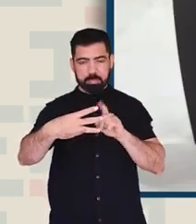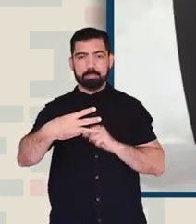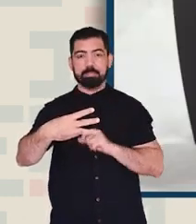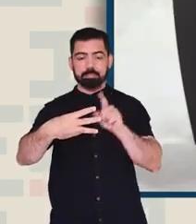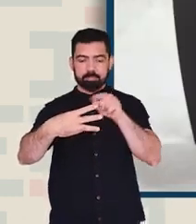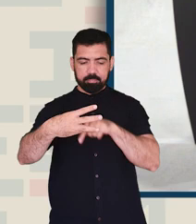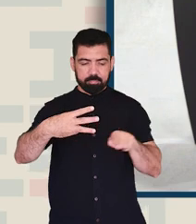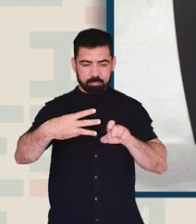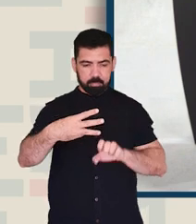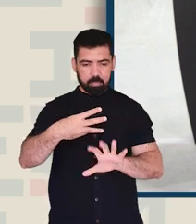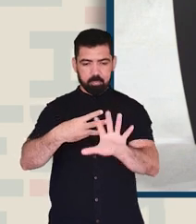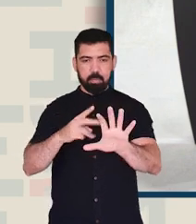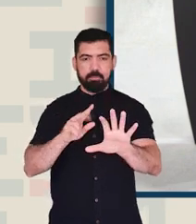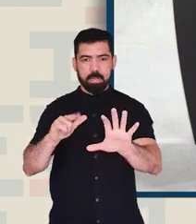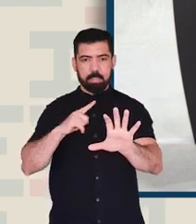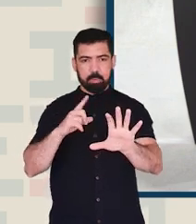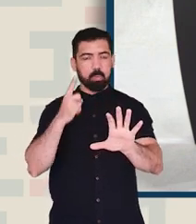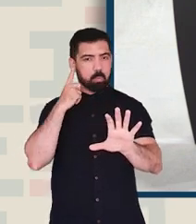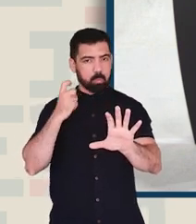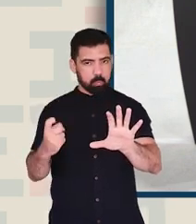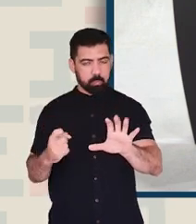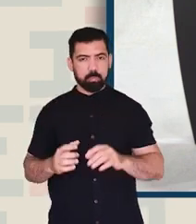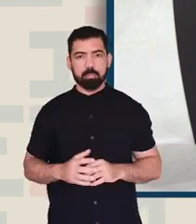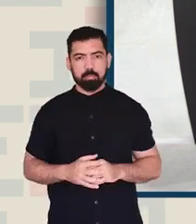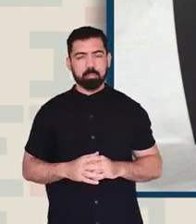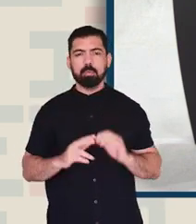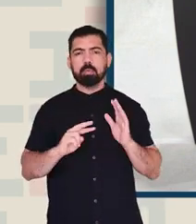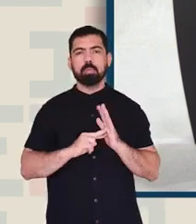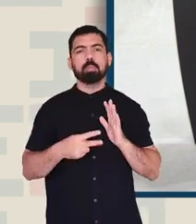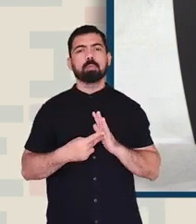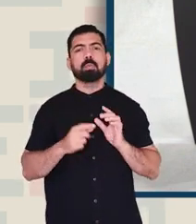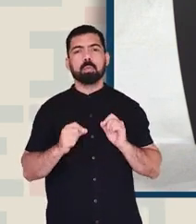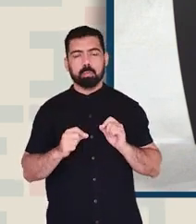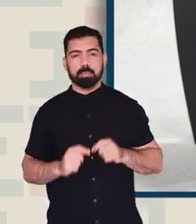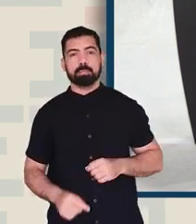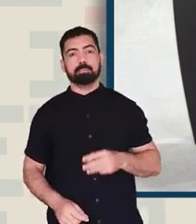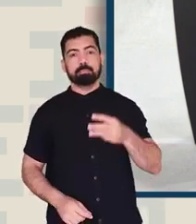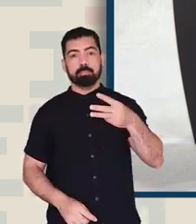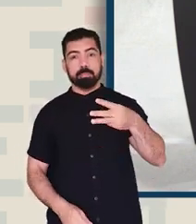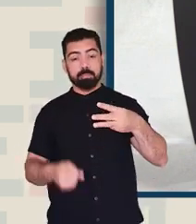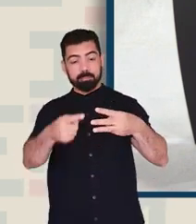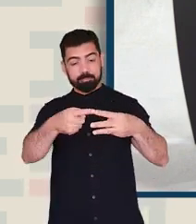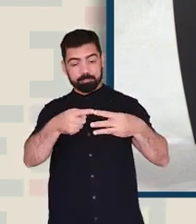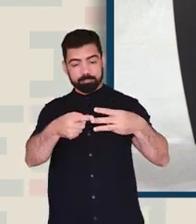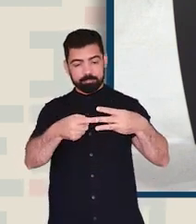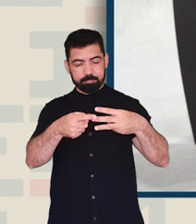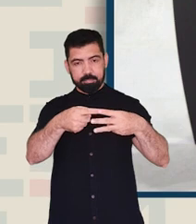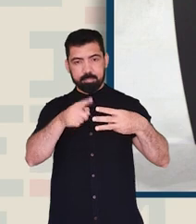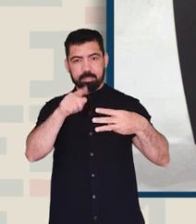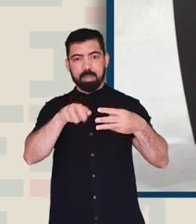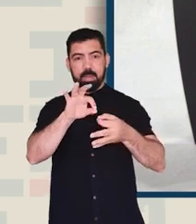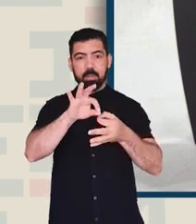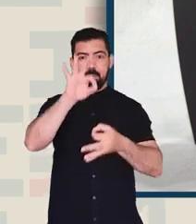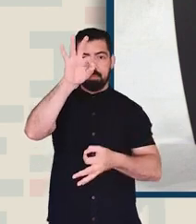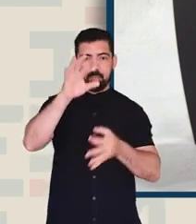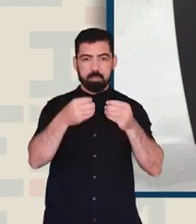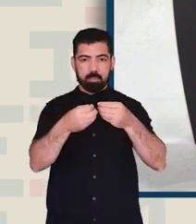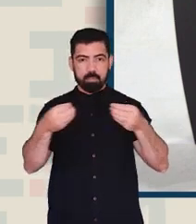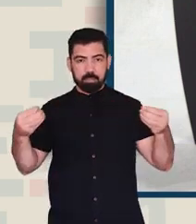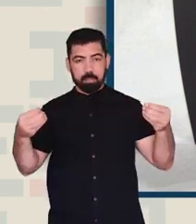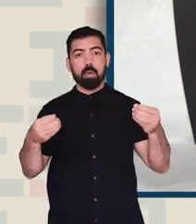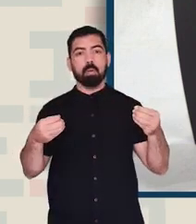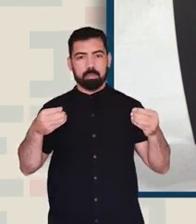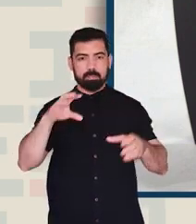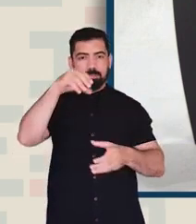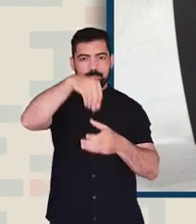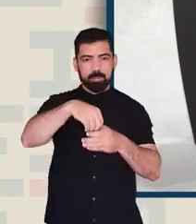né? Então o que eu estou fazendo? Todas as vezes eu estou fazendo, deixando o tubo um pouco maior. Então, como eu falei anteriormente, à